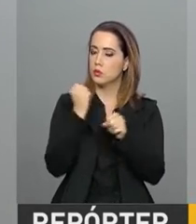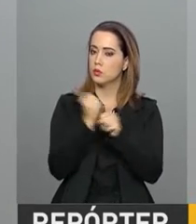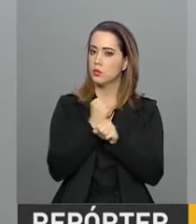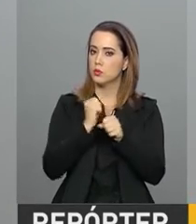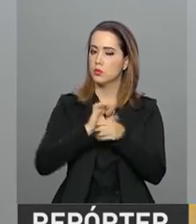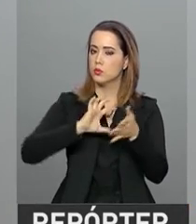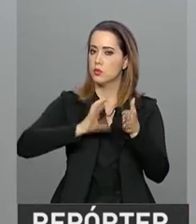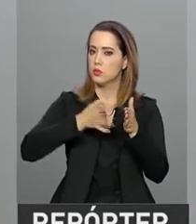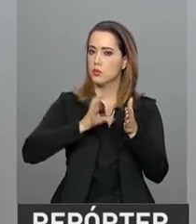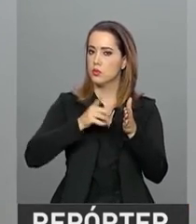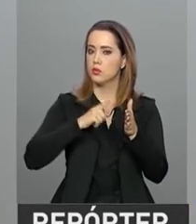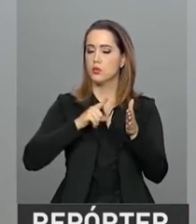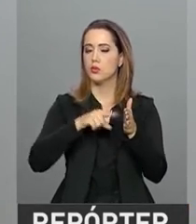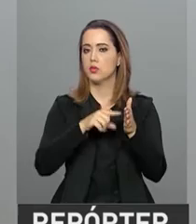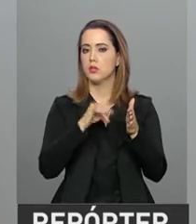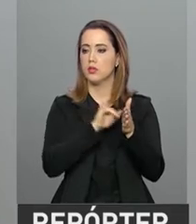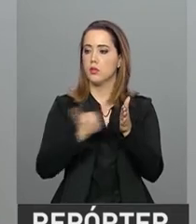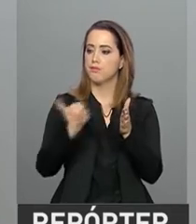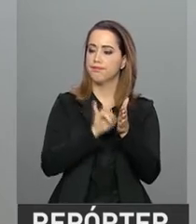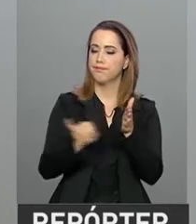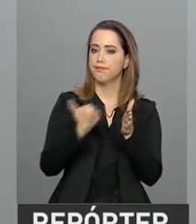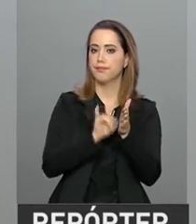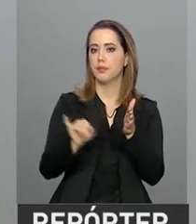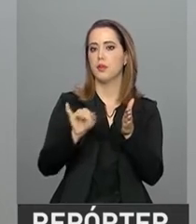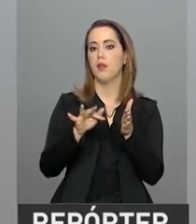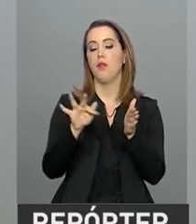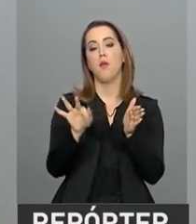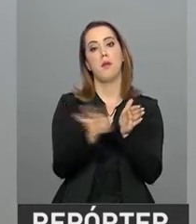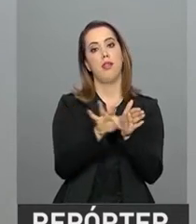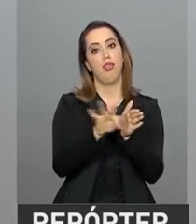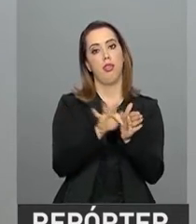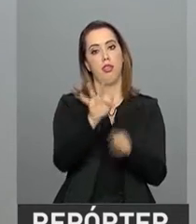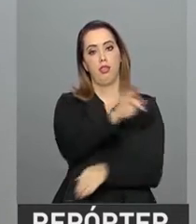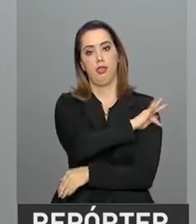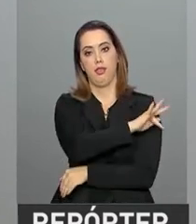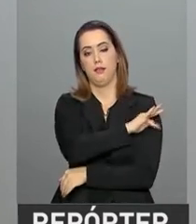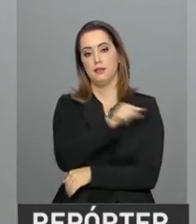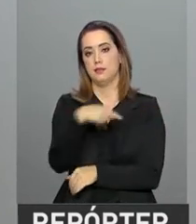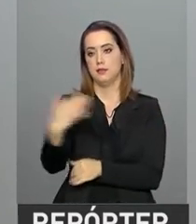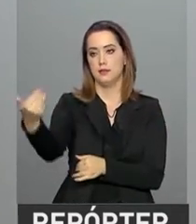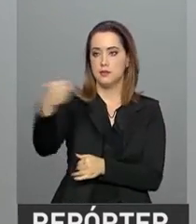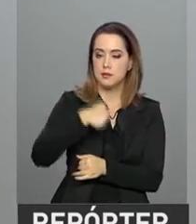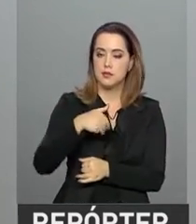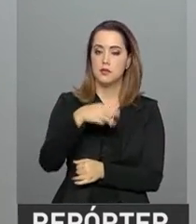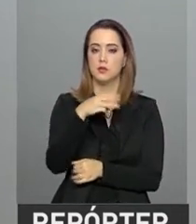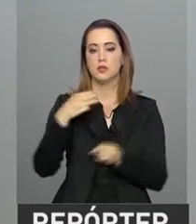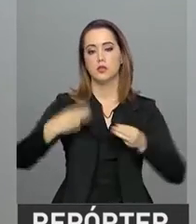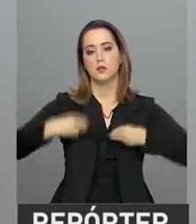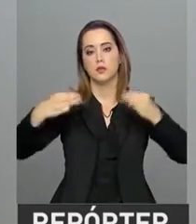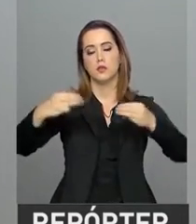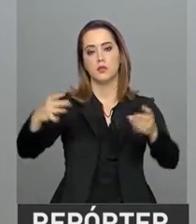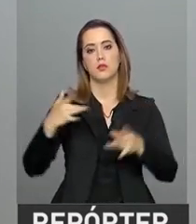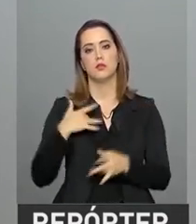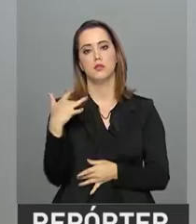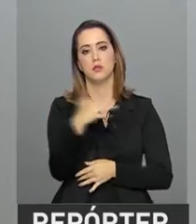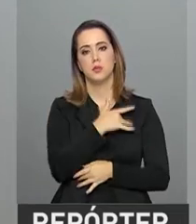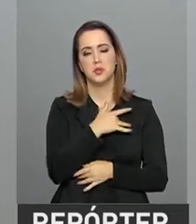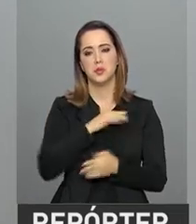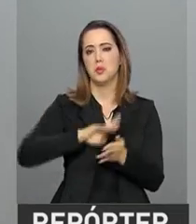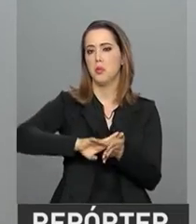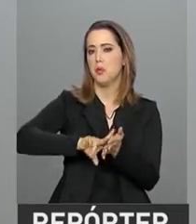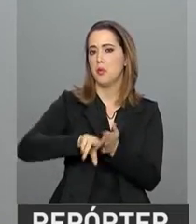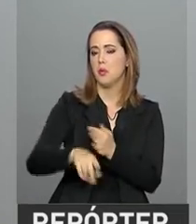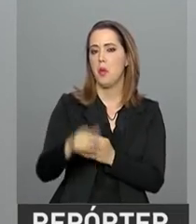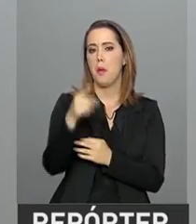por informações técnicas que virão do Ministério da Saúde pareceres